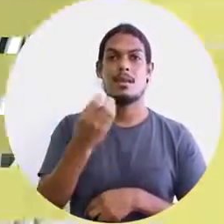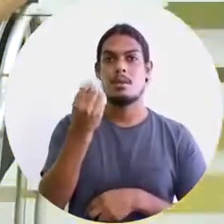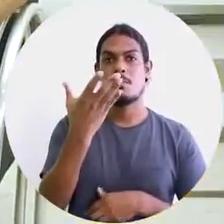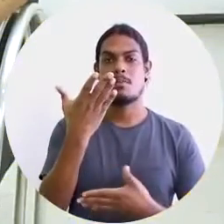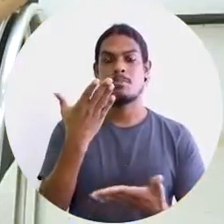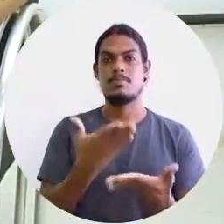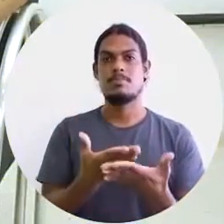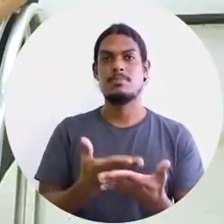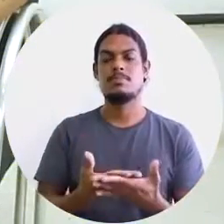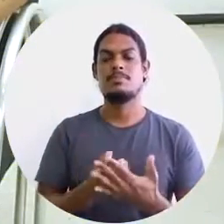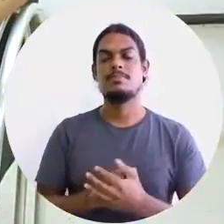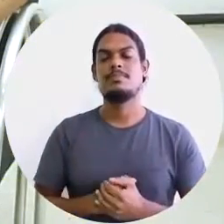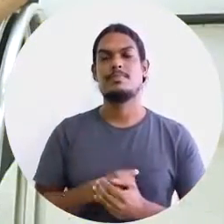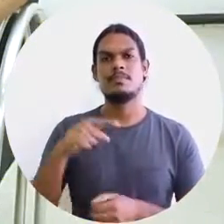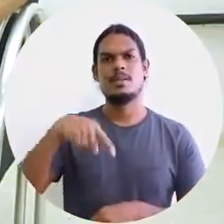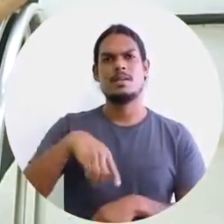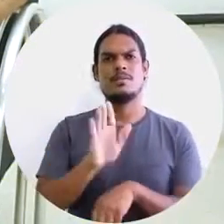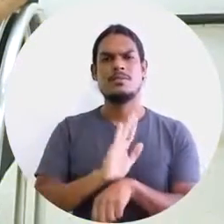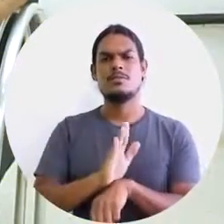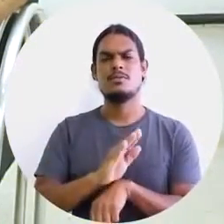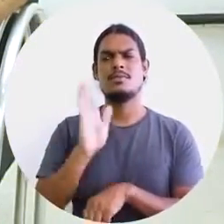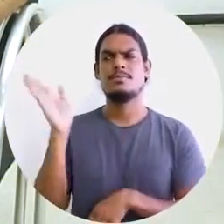E para essa videoaula nós estamos